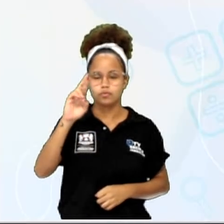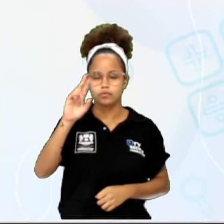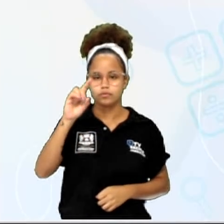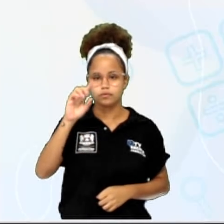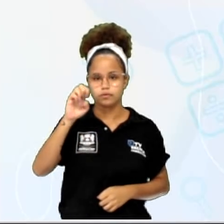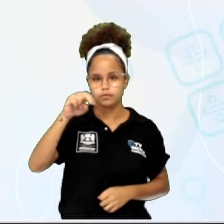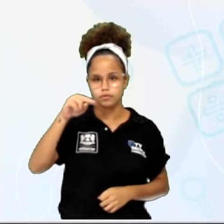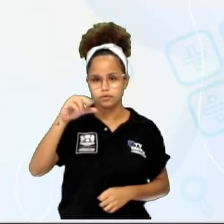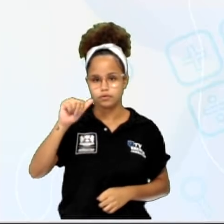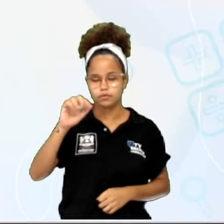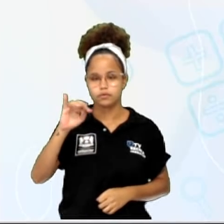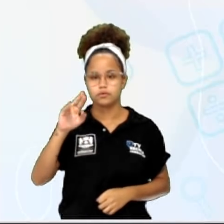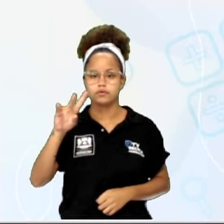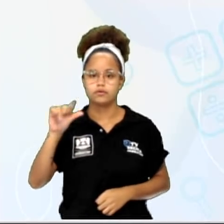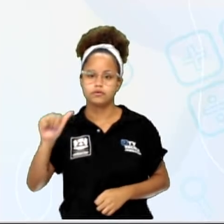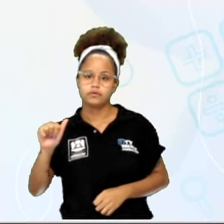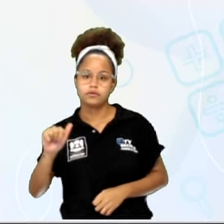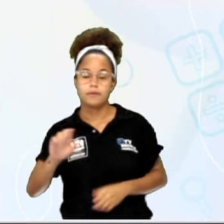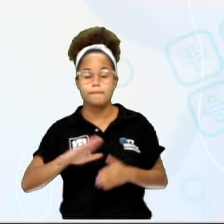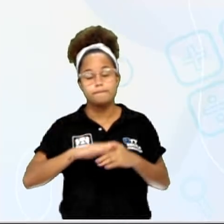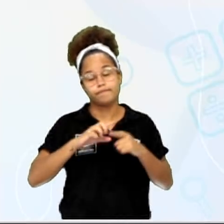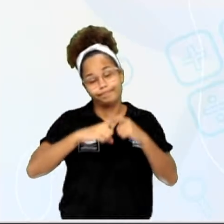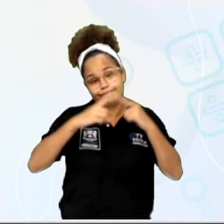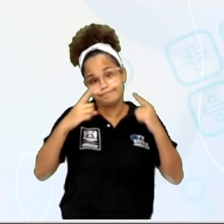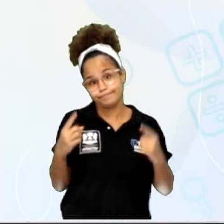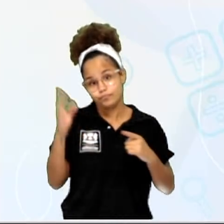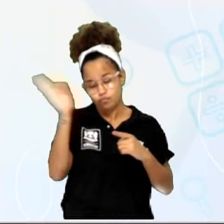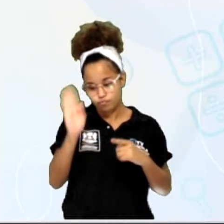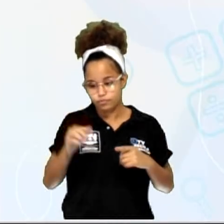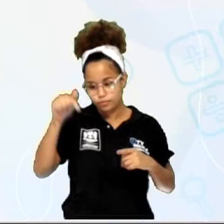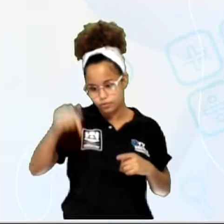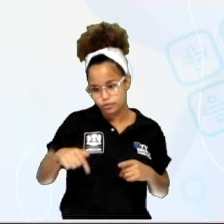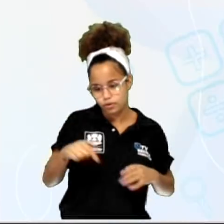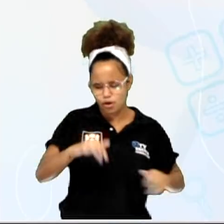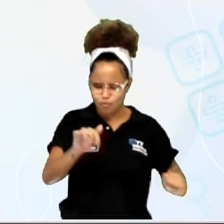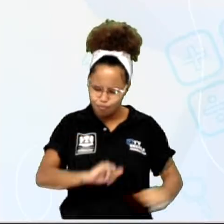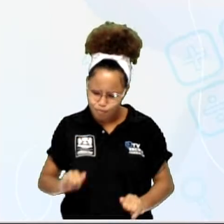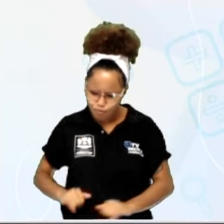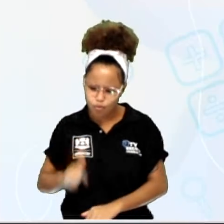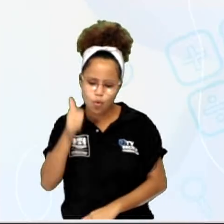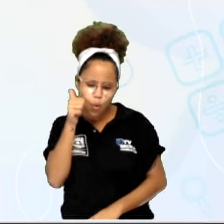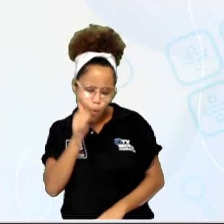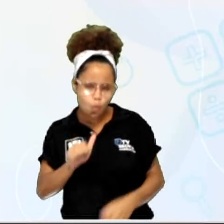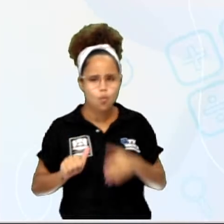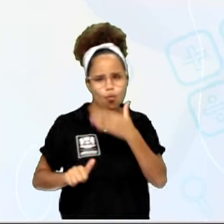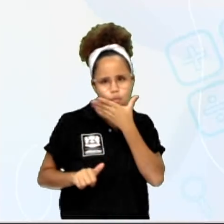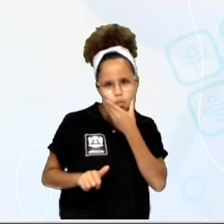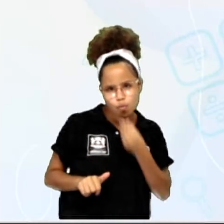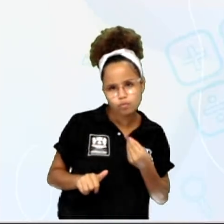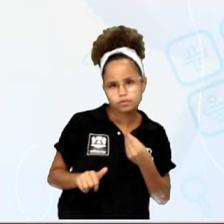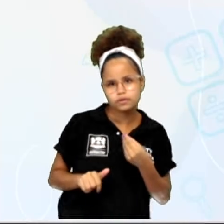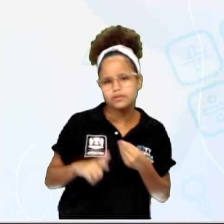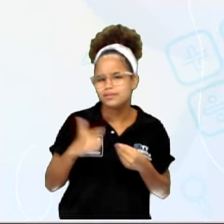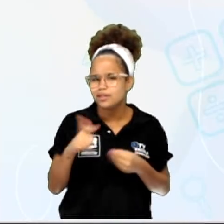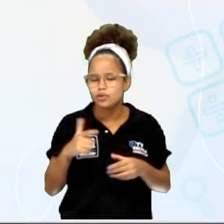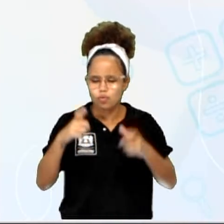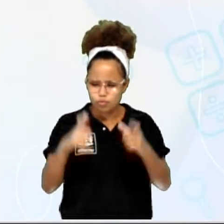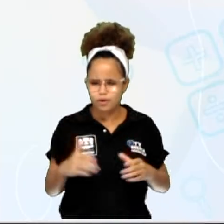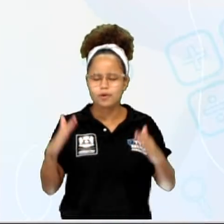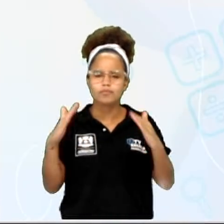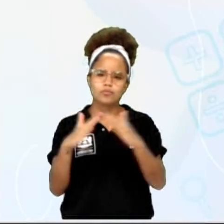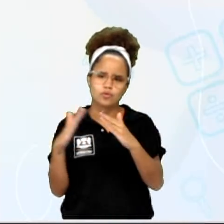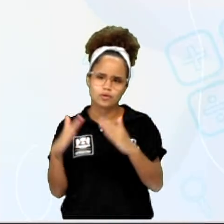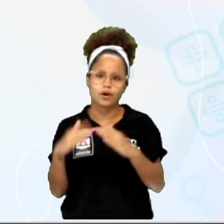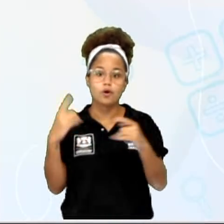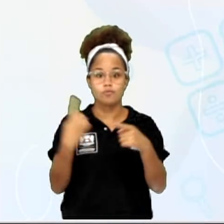versos, porém, no Brasil de baixo, sofre a fêmea e sofre o macho, sem achar onde morar,